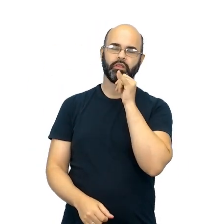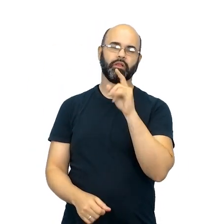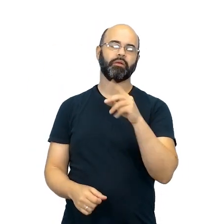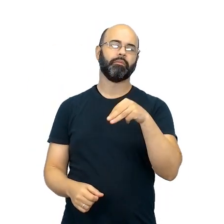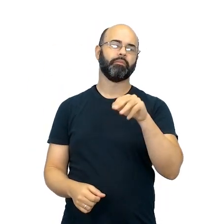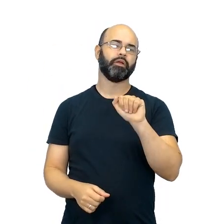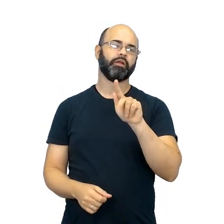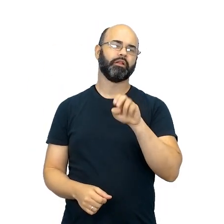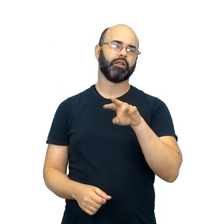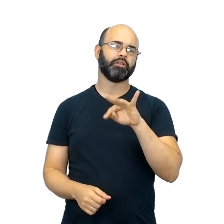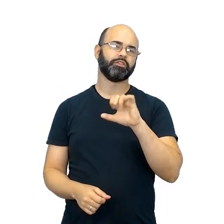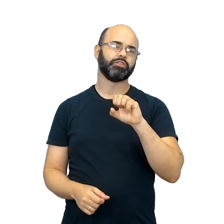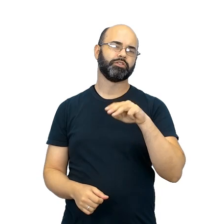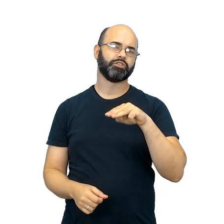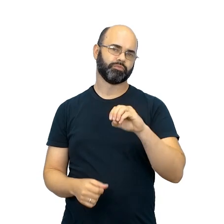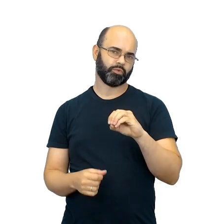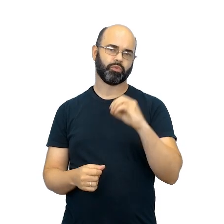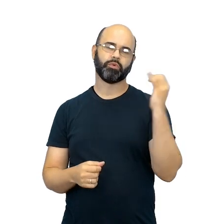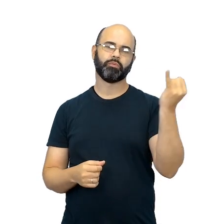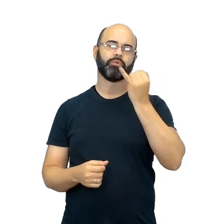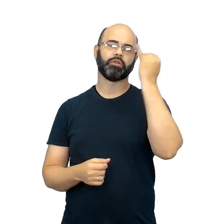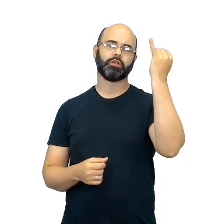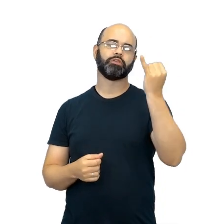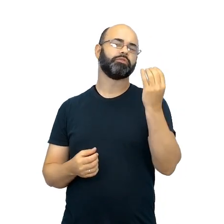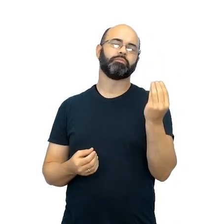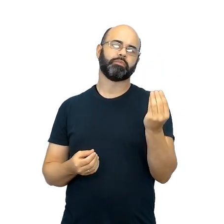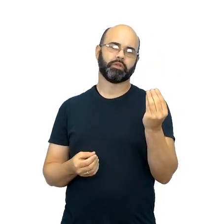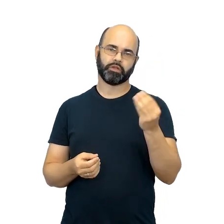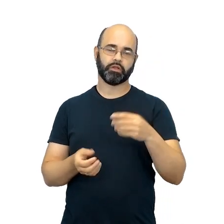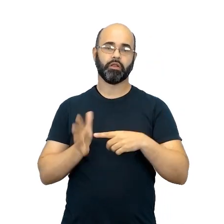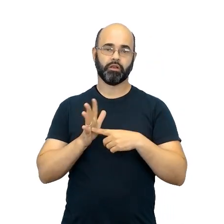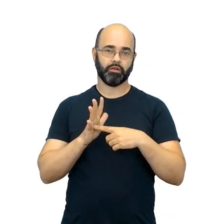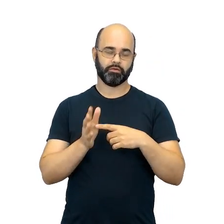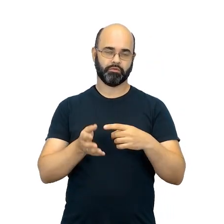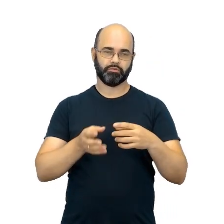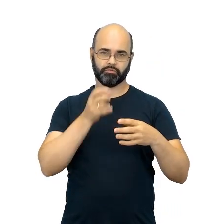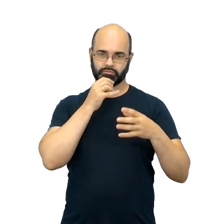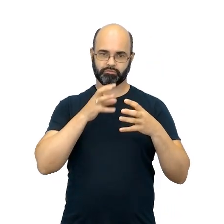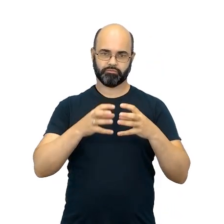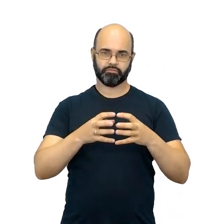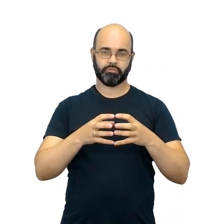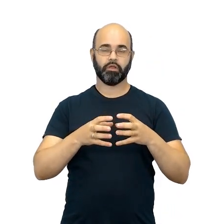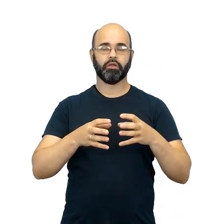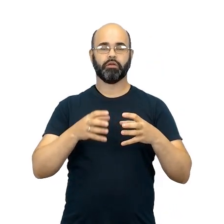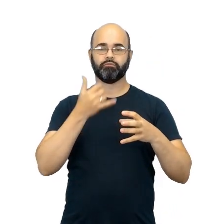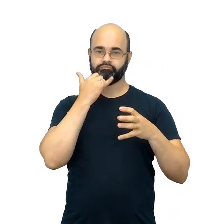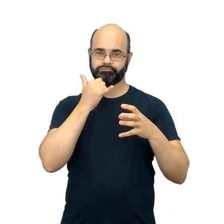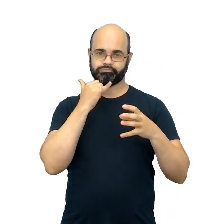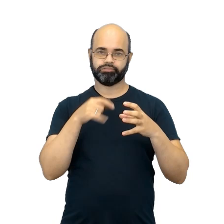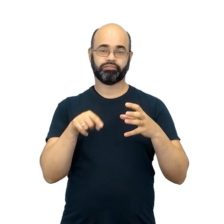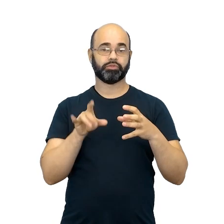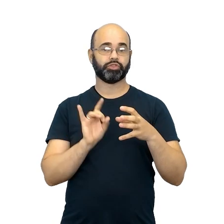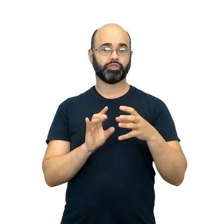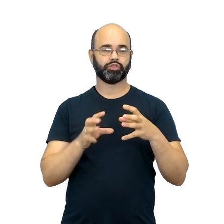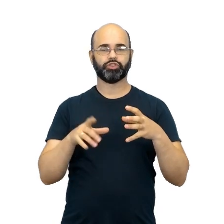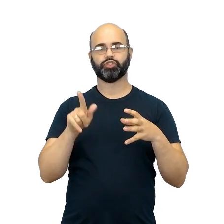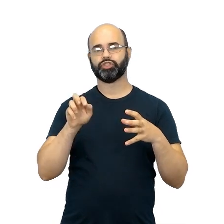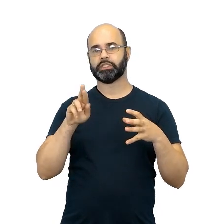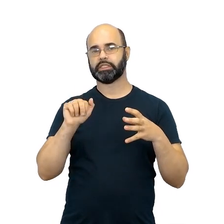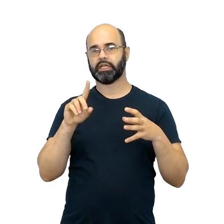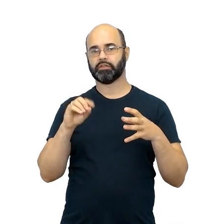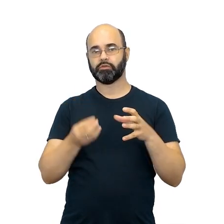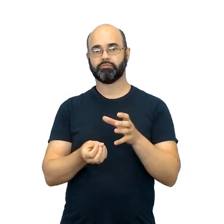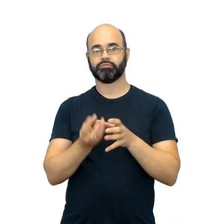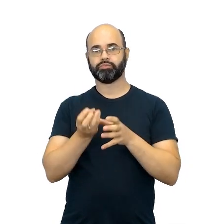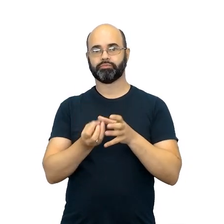o funcionamento de um motor elétrico, de um gerador elétrico e suas implicações em vários âmbitos sociais. Eu queria ressaltar, né?